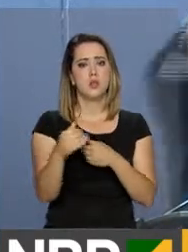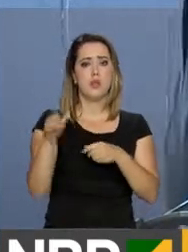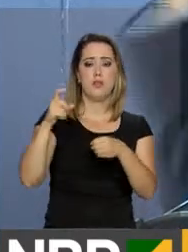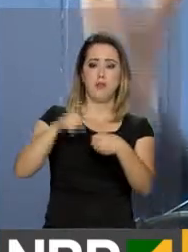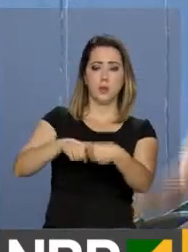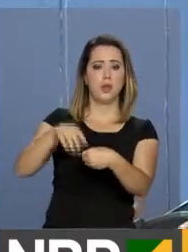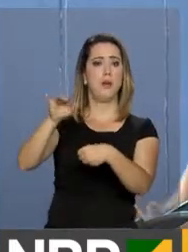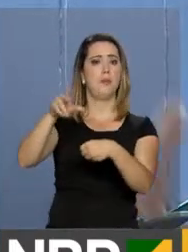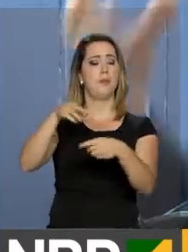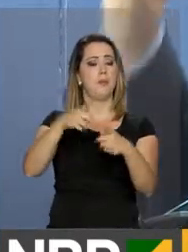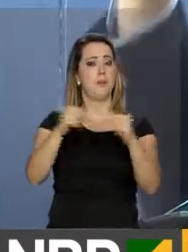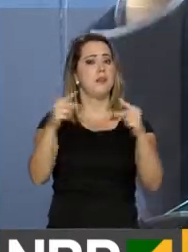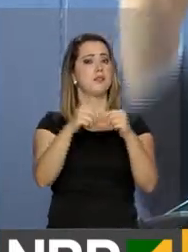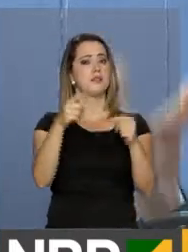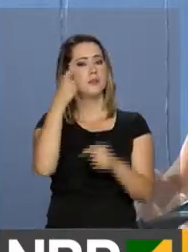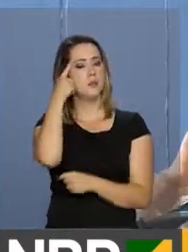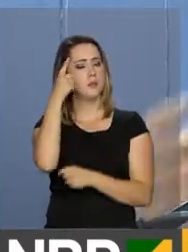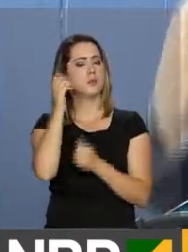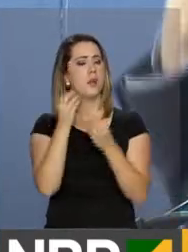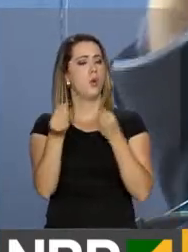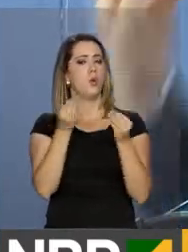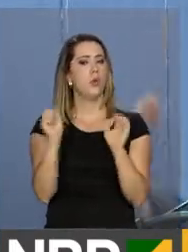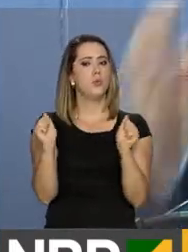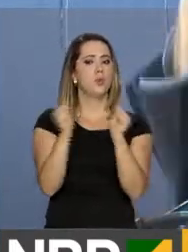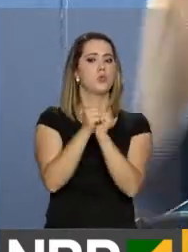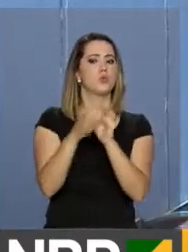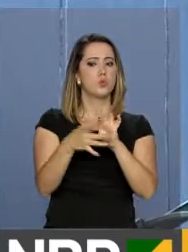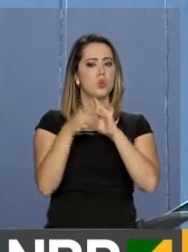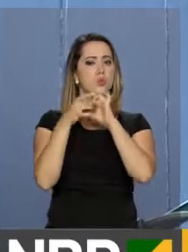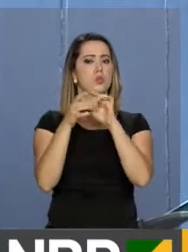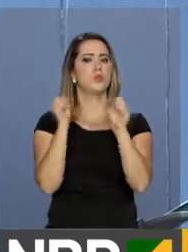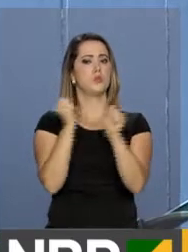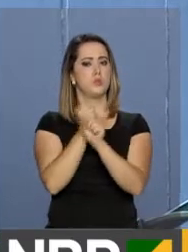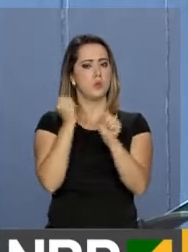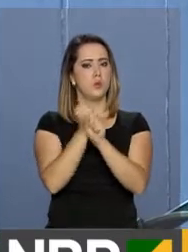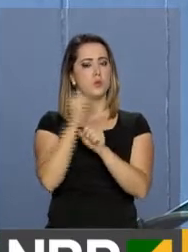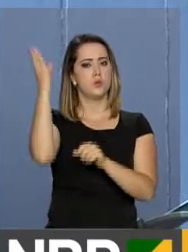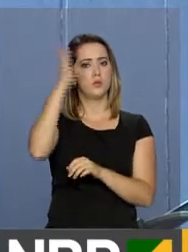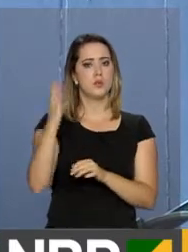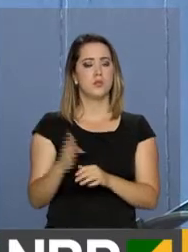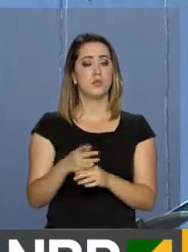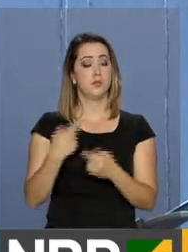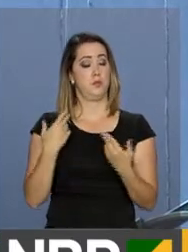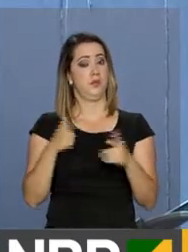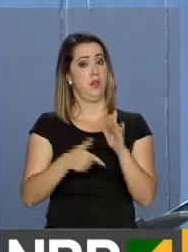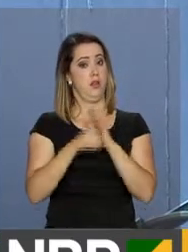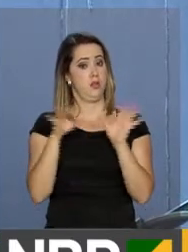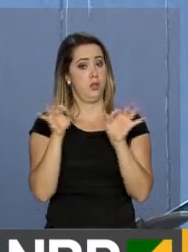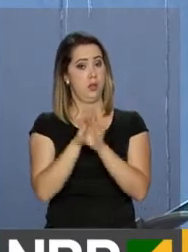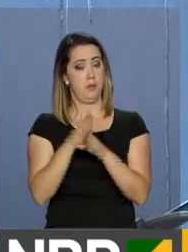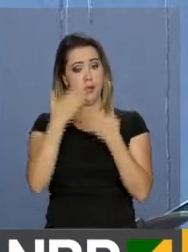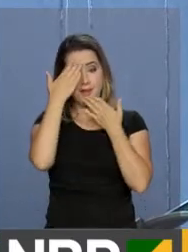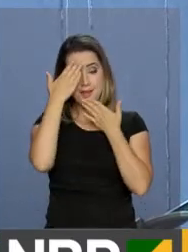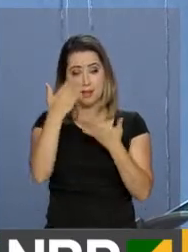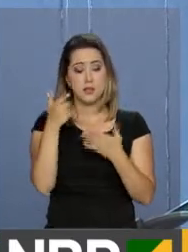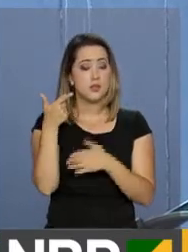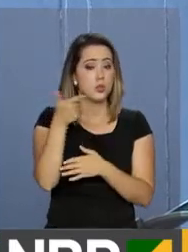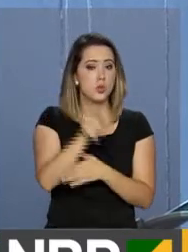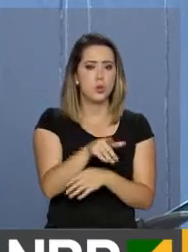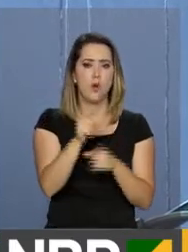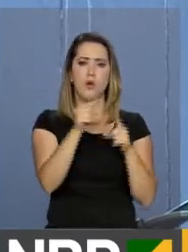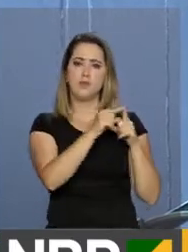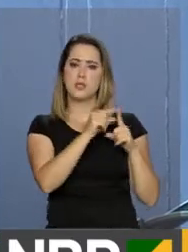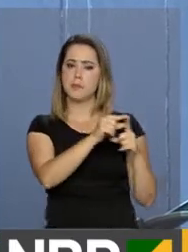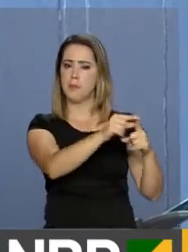Brasília e pensar como é que em conjunto nós podemos reconstruir o Brasil. E antes de iniciar, agradecer mais uma vez as palavras